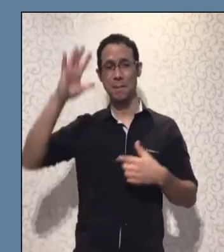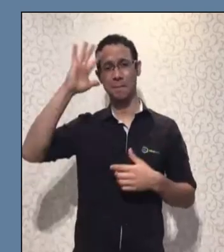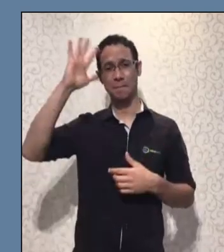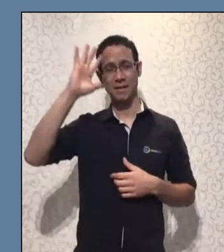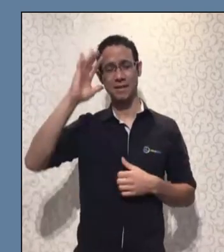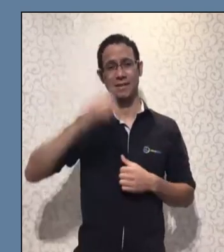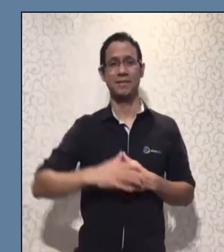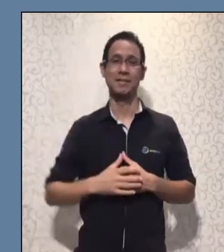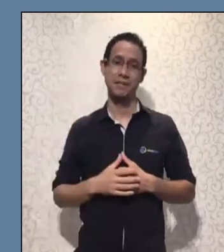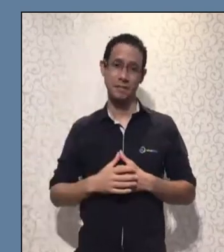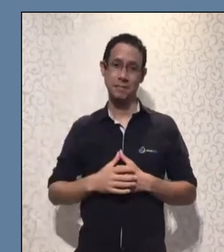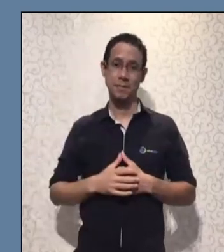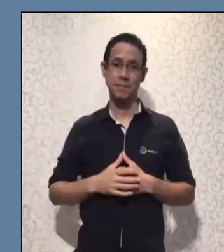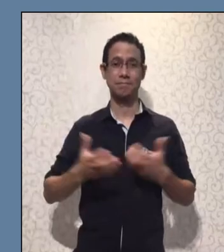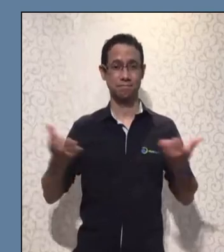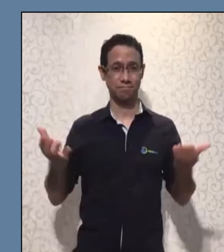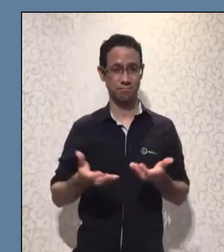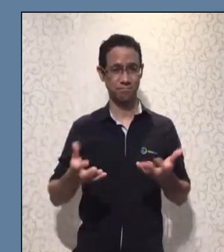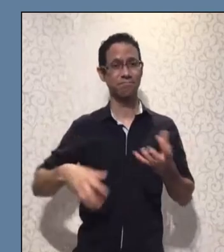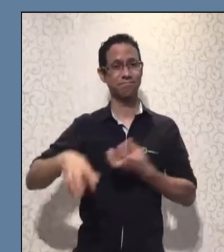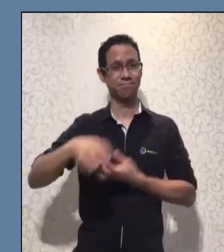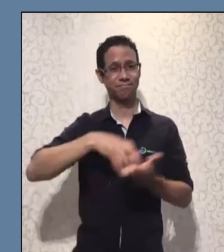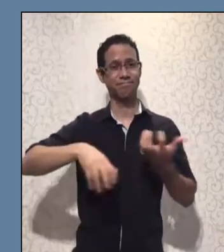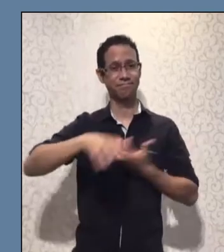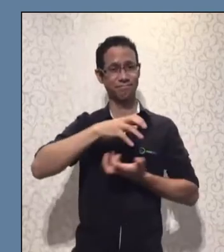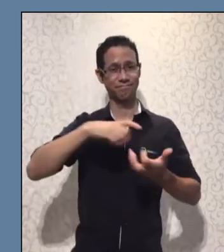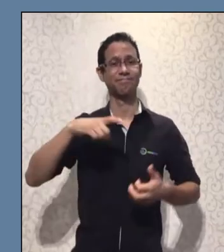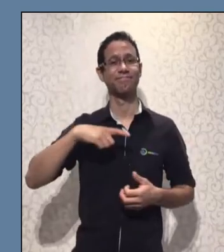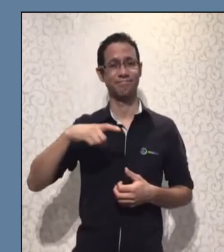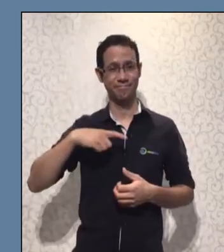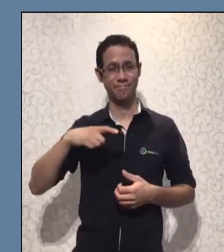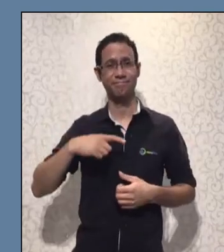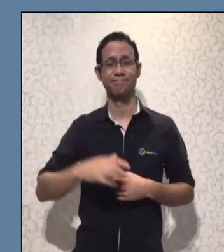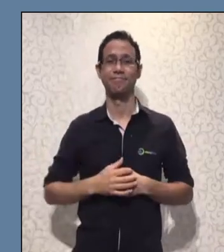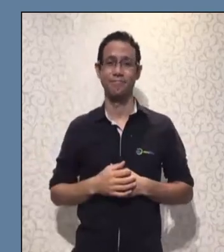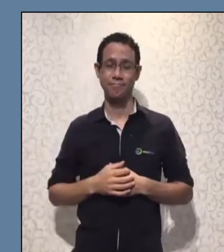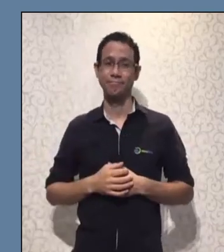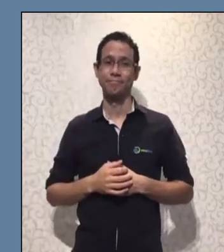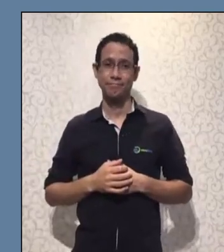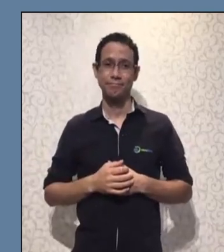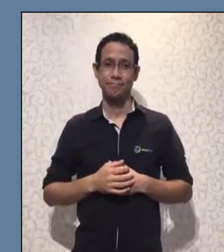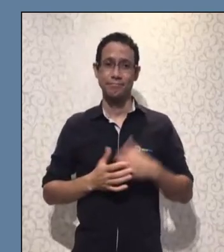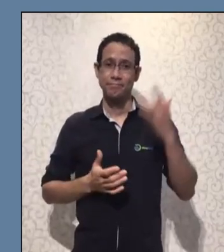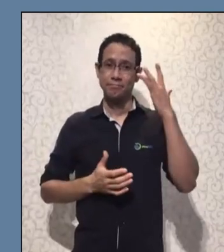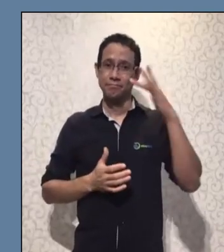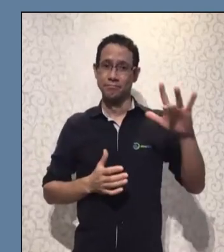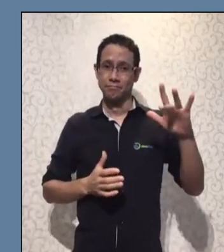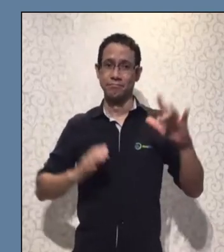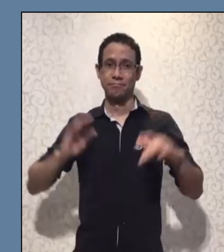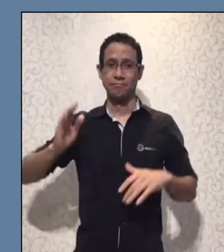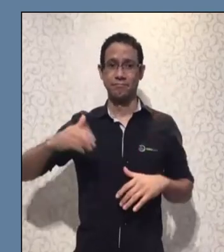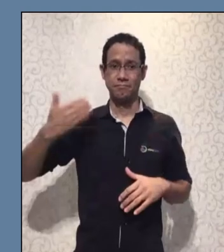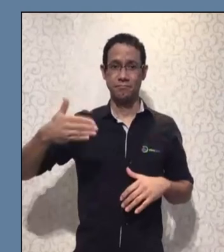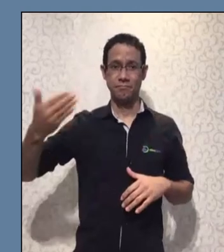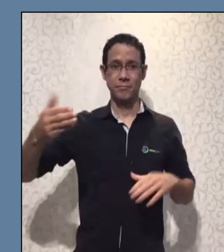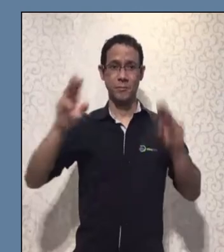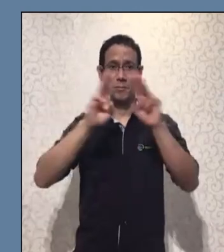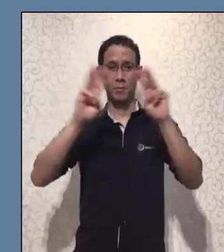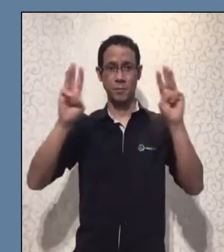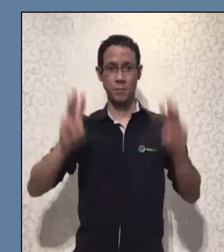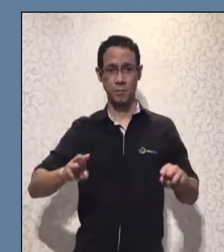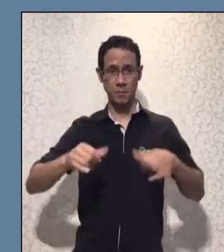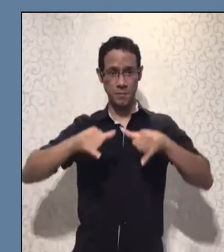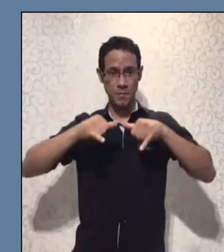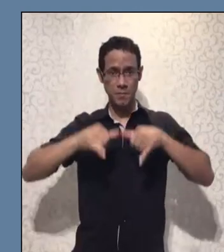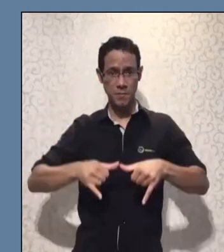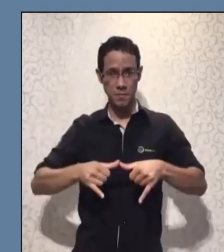situação catastrófica, catastrófica. Não sei se os museus conseguirão se manter,